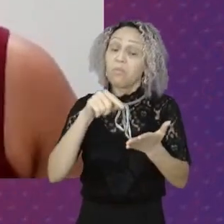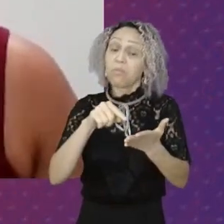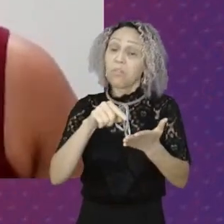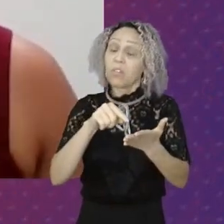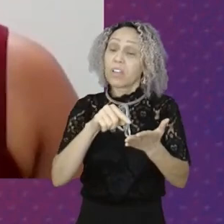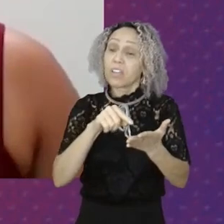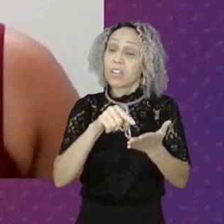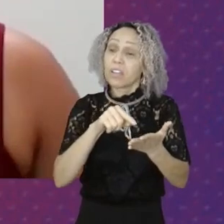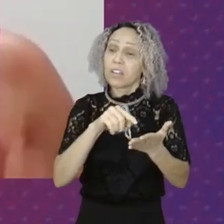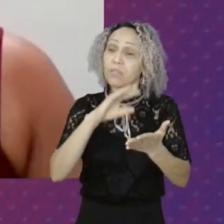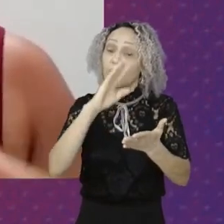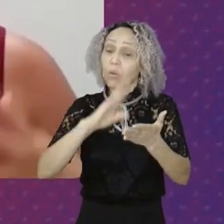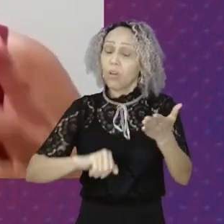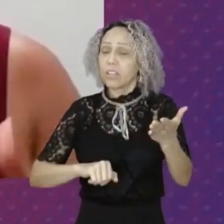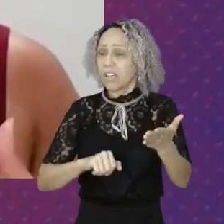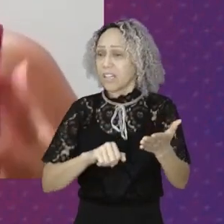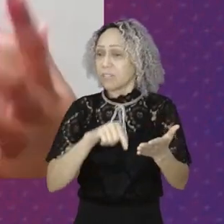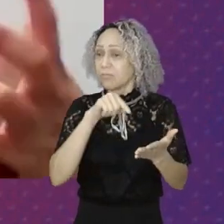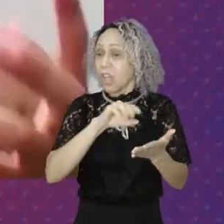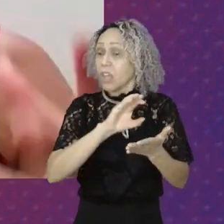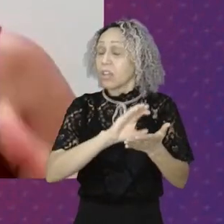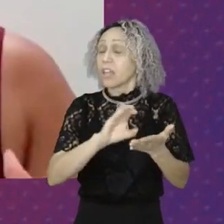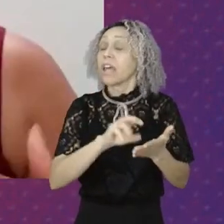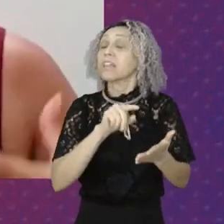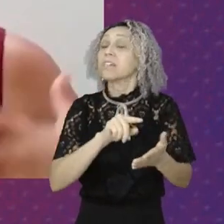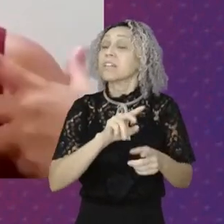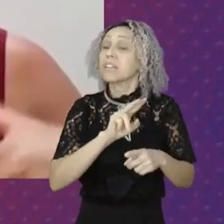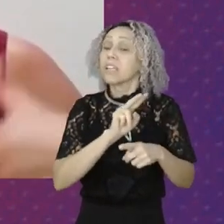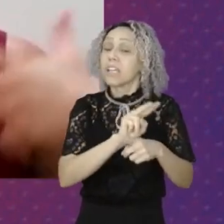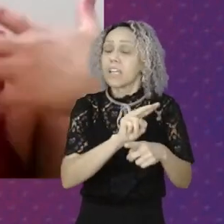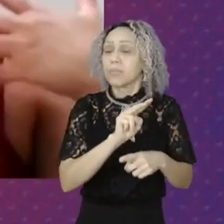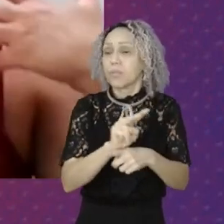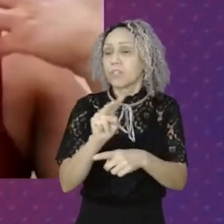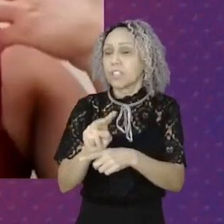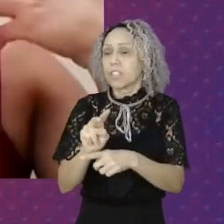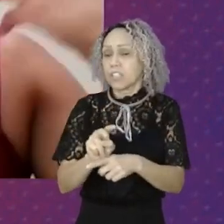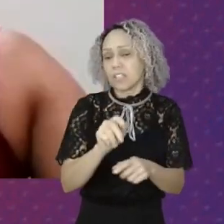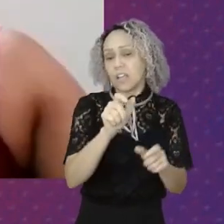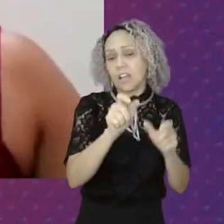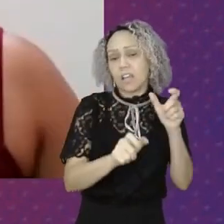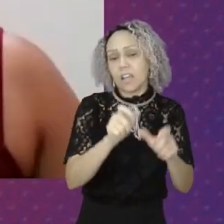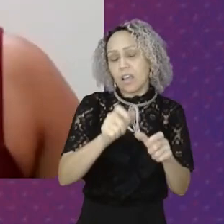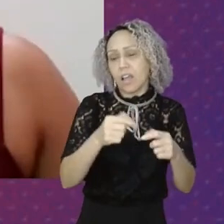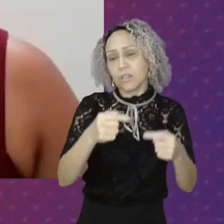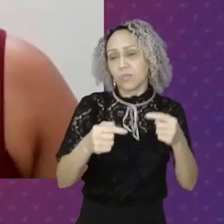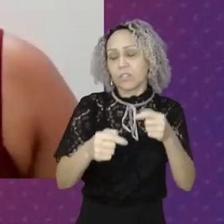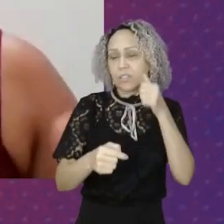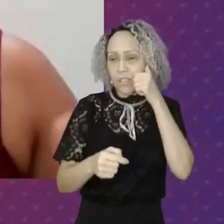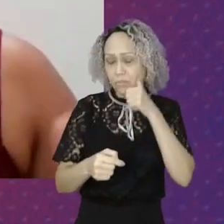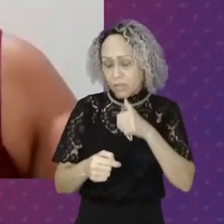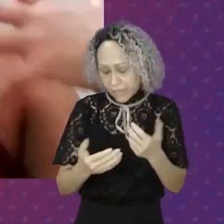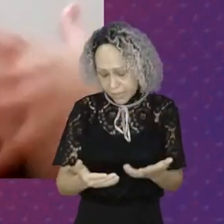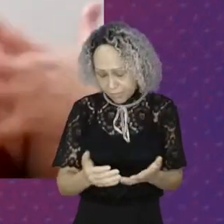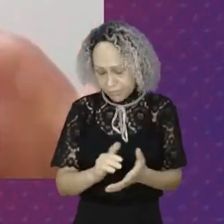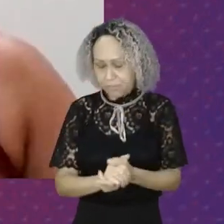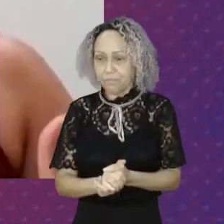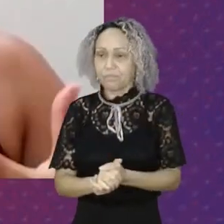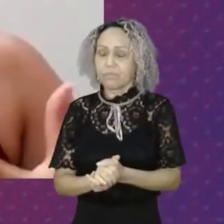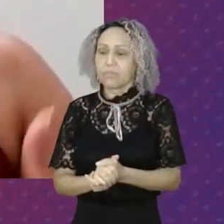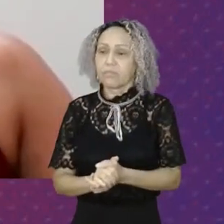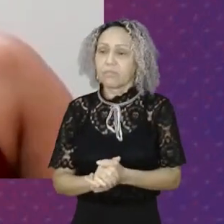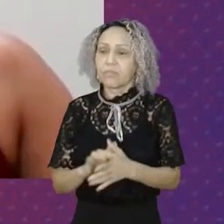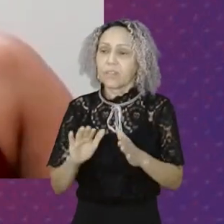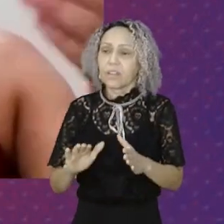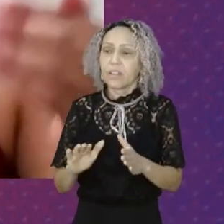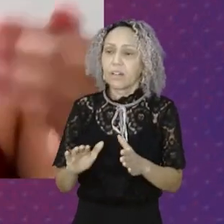foram cortados, né? Uma série de políticas que eram centrais e que deveriam em especial durante a pandemia, ser cada vez